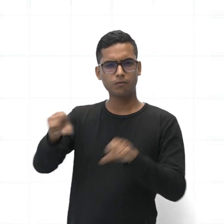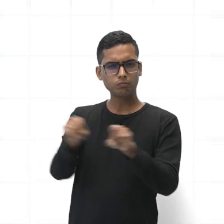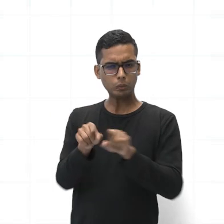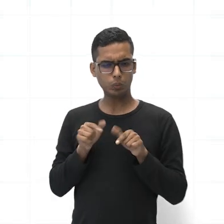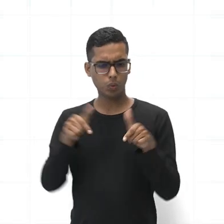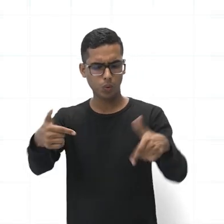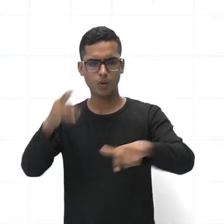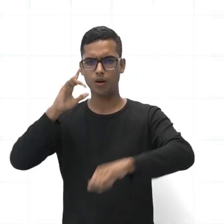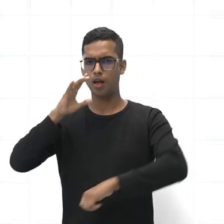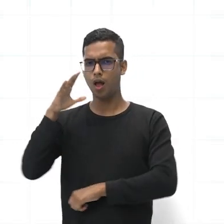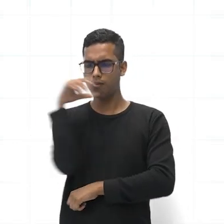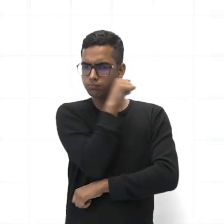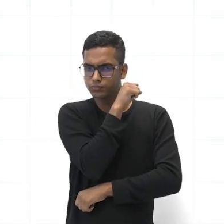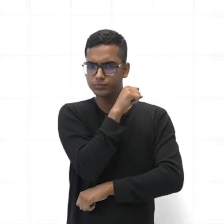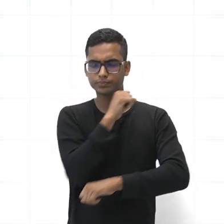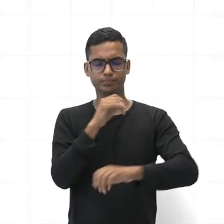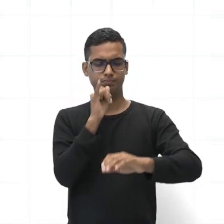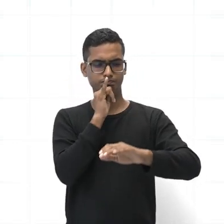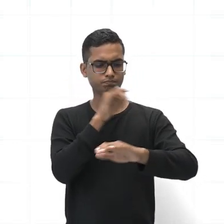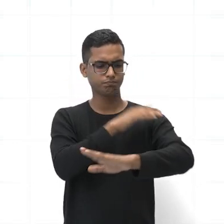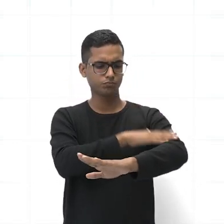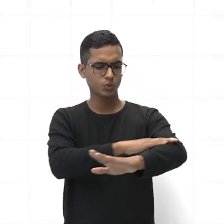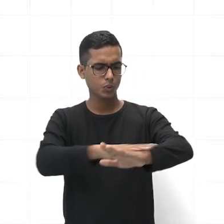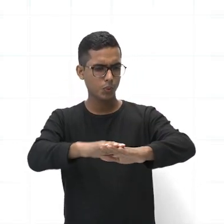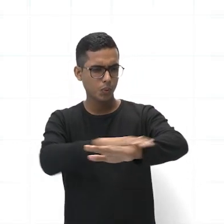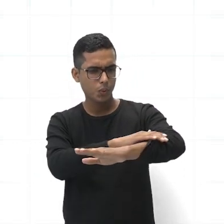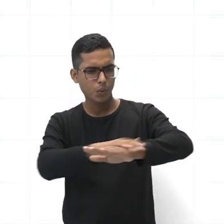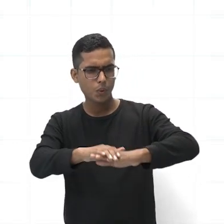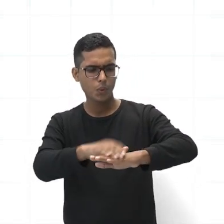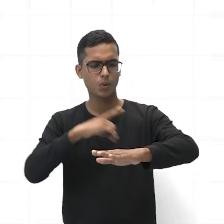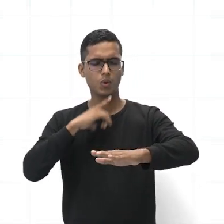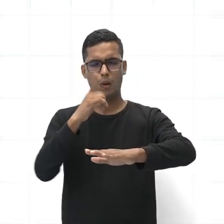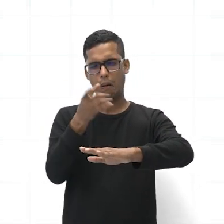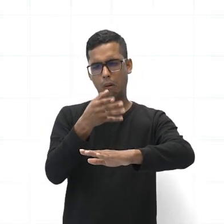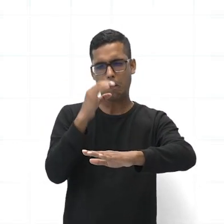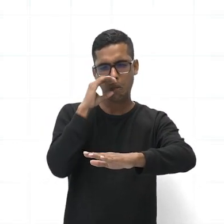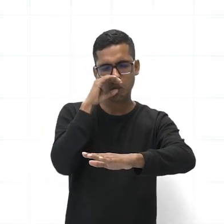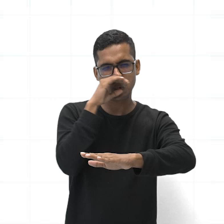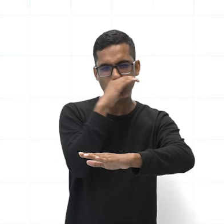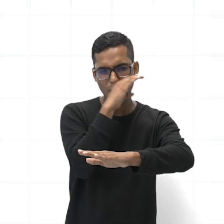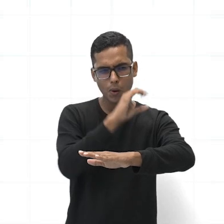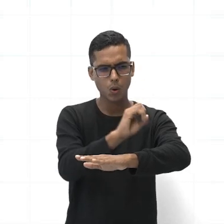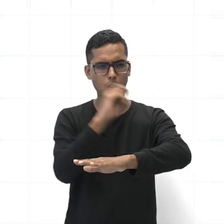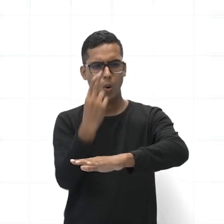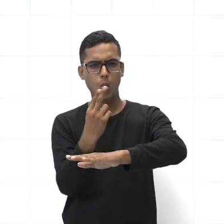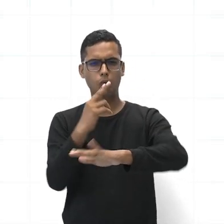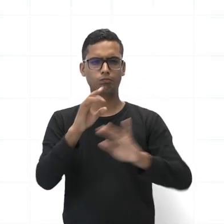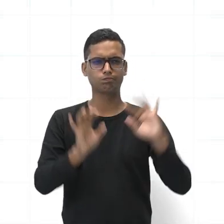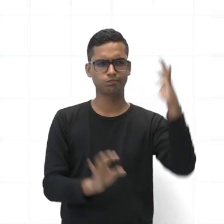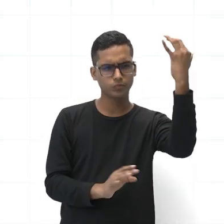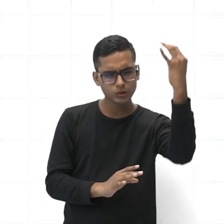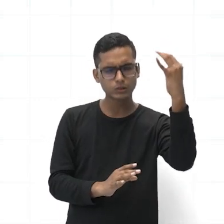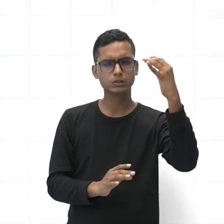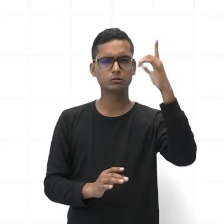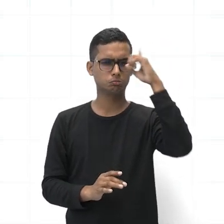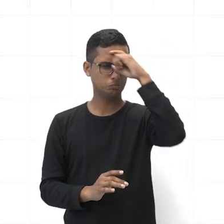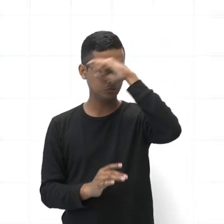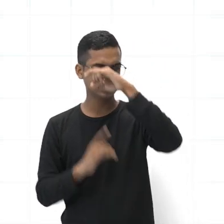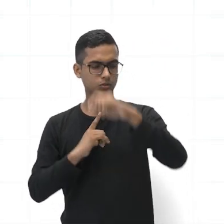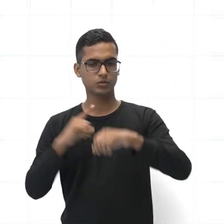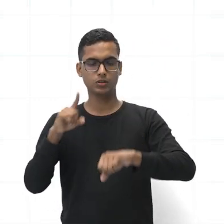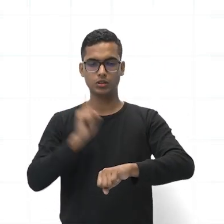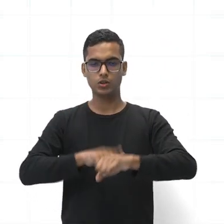muito repentina diante de uma situação que possa ser um perigo para você, isso aí se chama